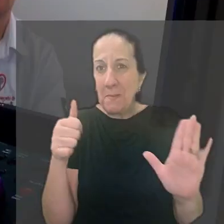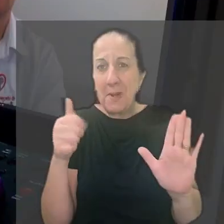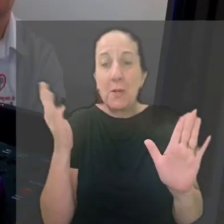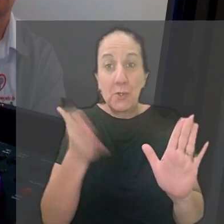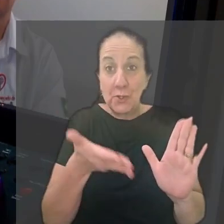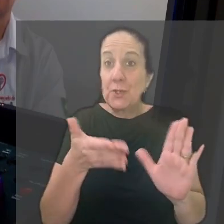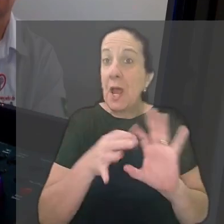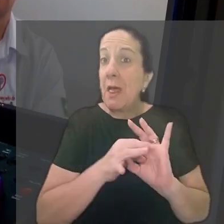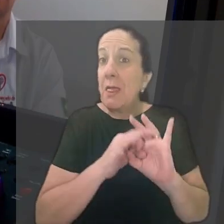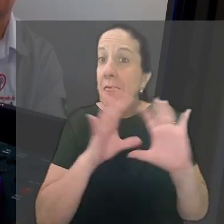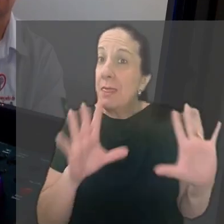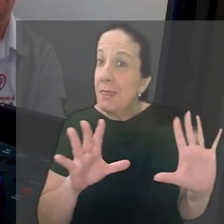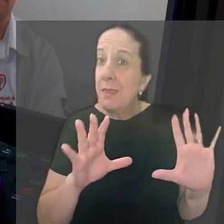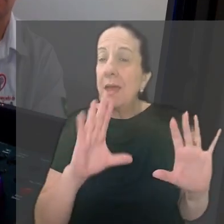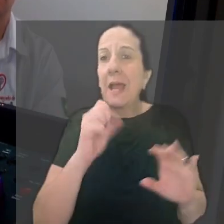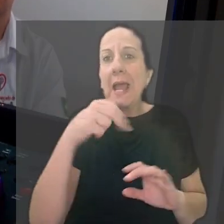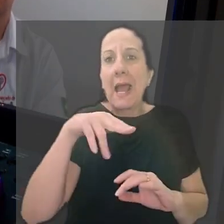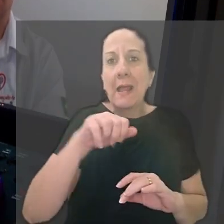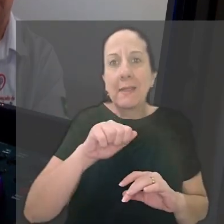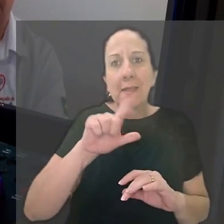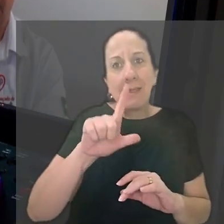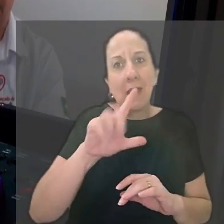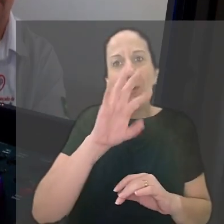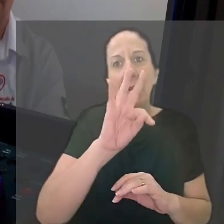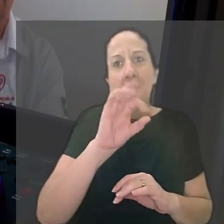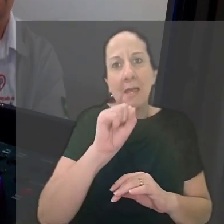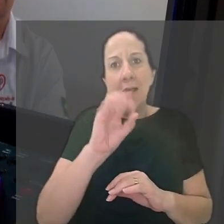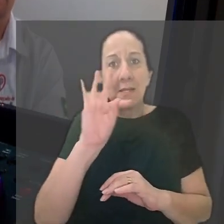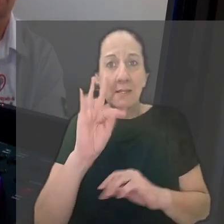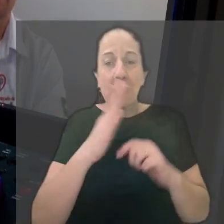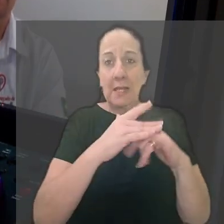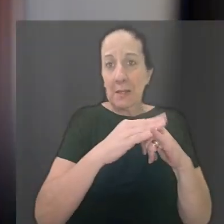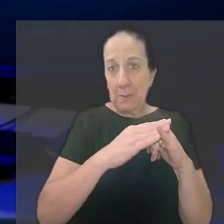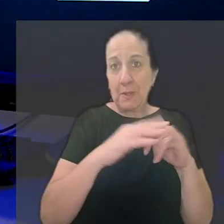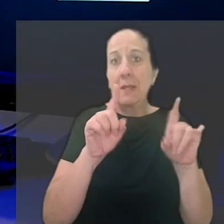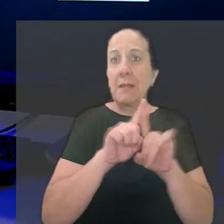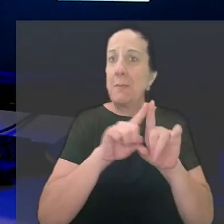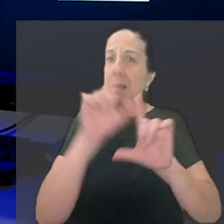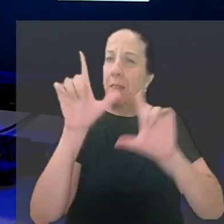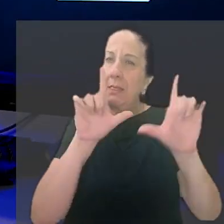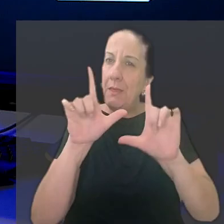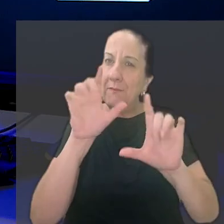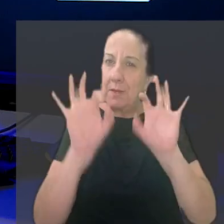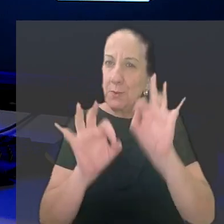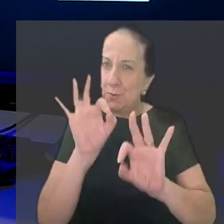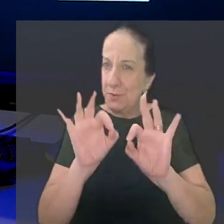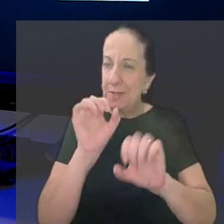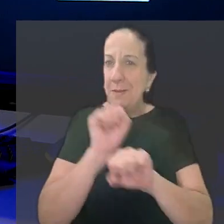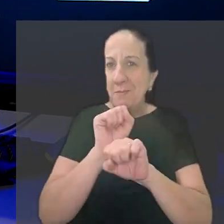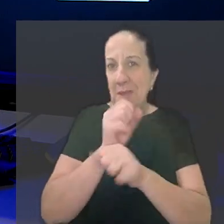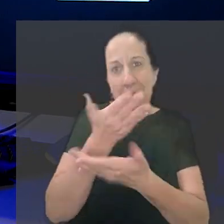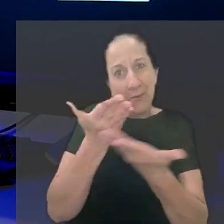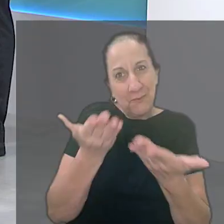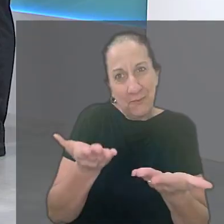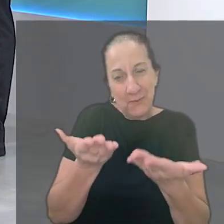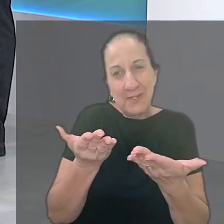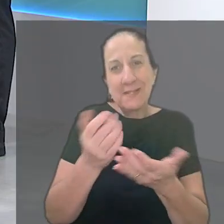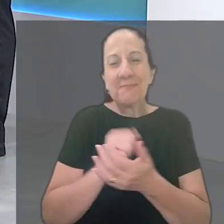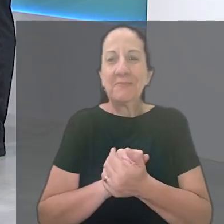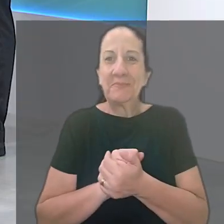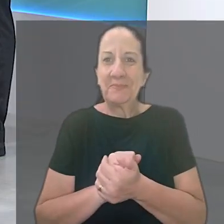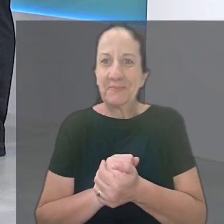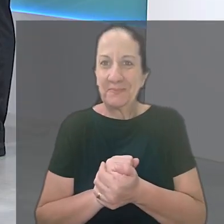temporada. O primeiro episódio já está disponível no canal oficial do TST no YouTube e também na TV Justiça. Eu te espero, é